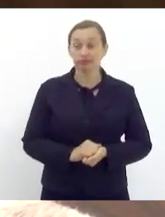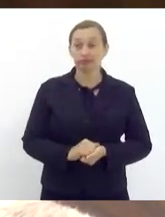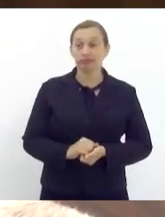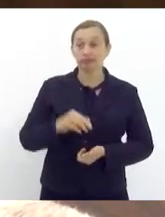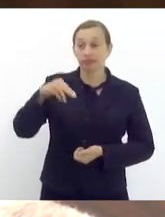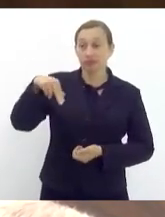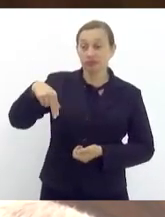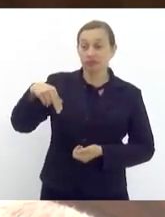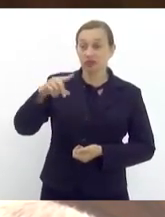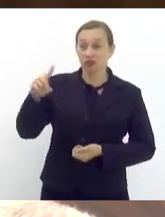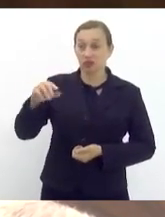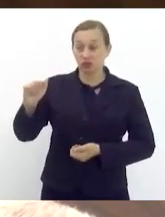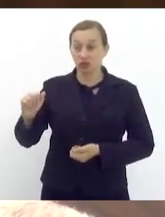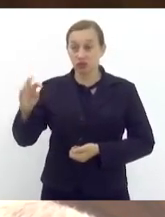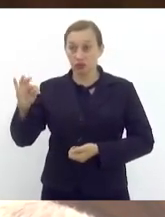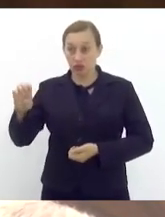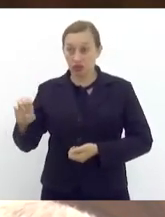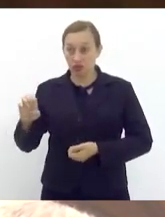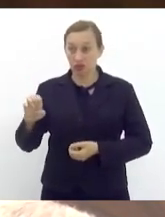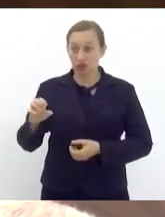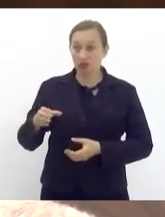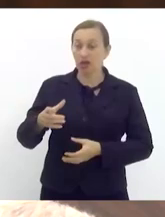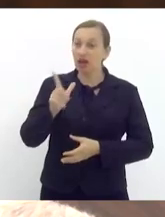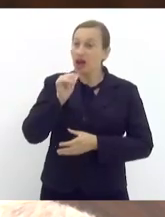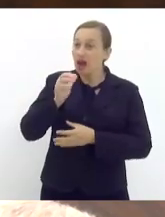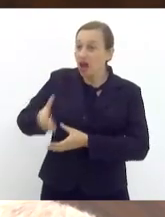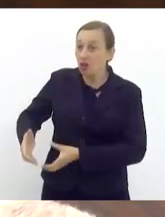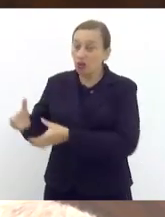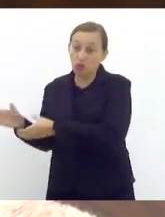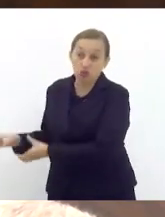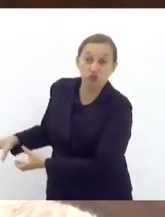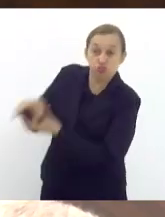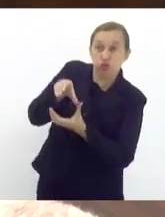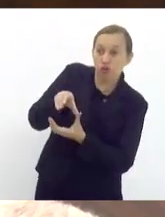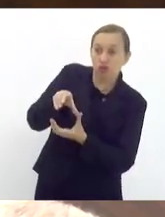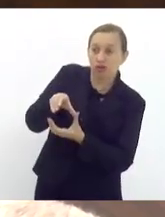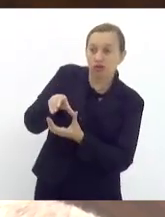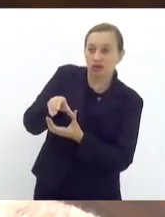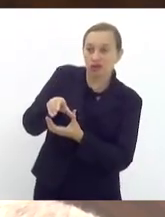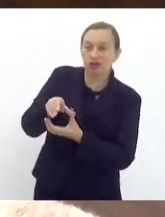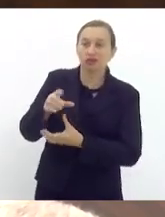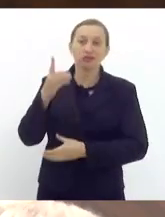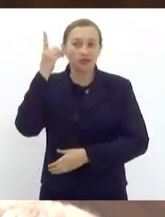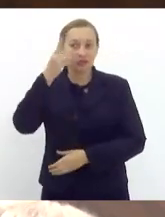Oeste, eu tacaria um balde d'água no deputado Jorge Felipe Neto.